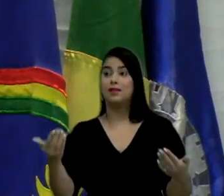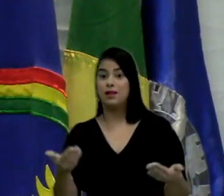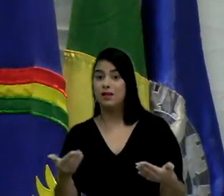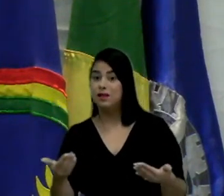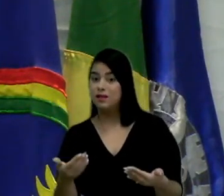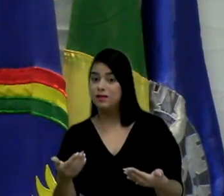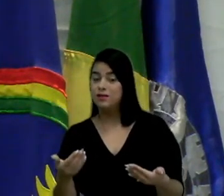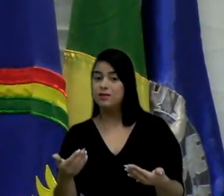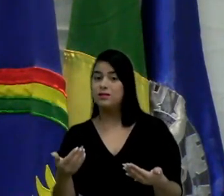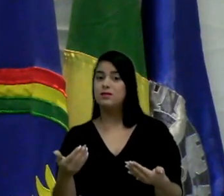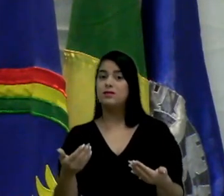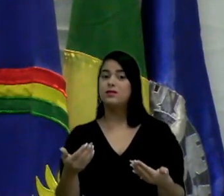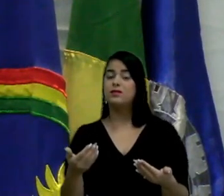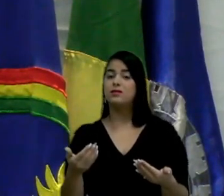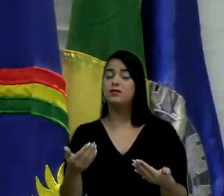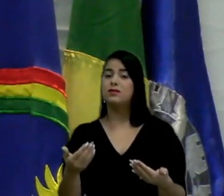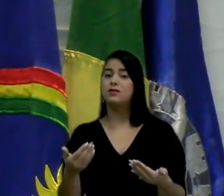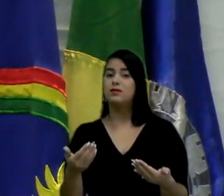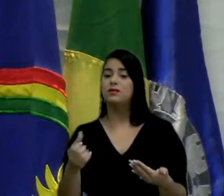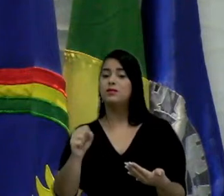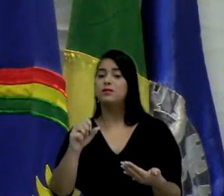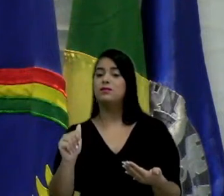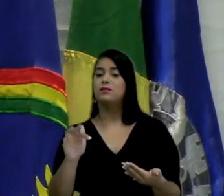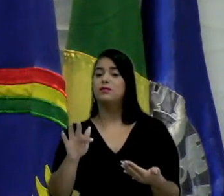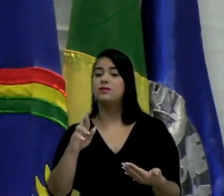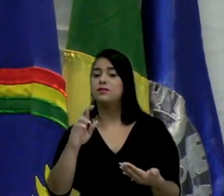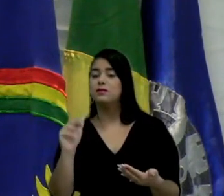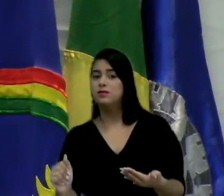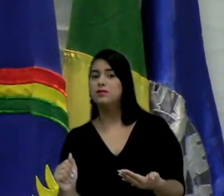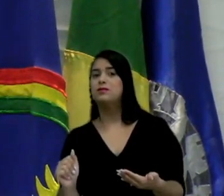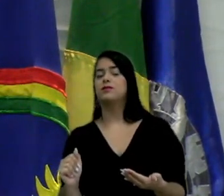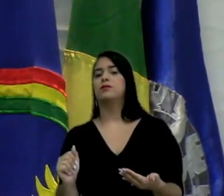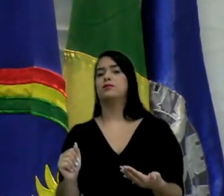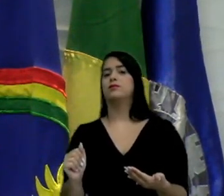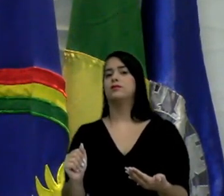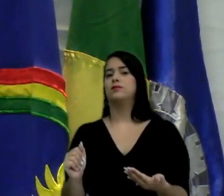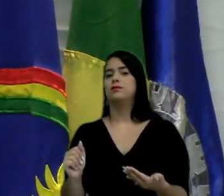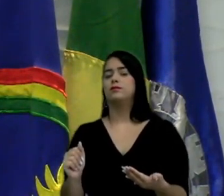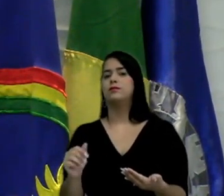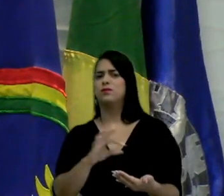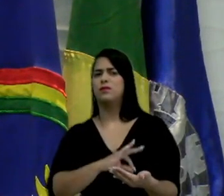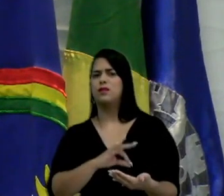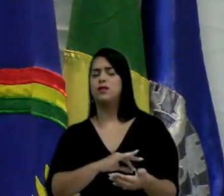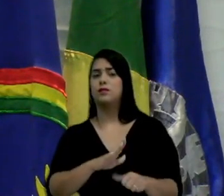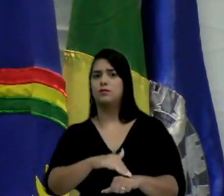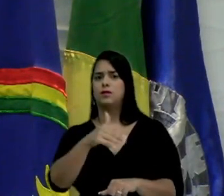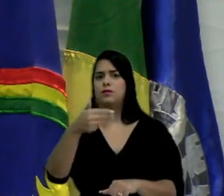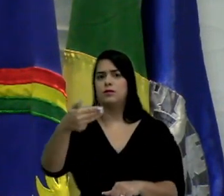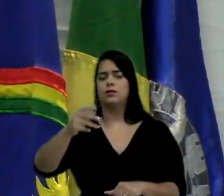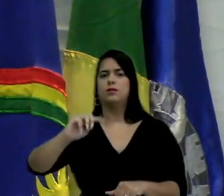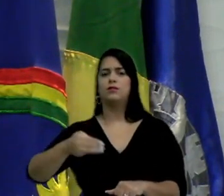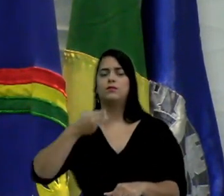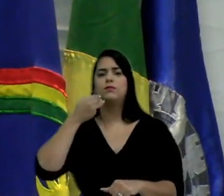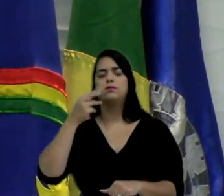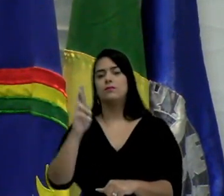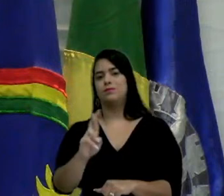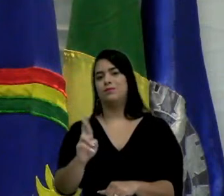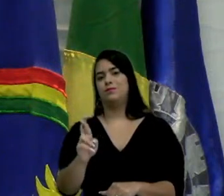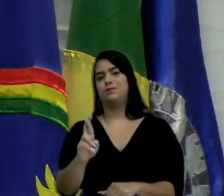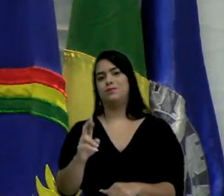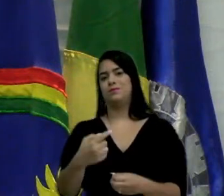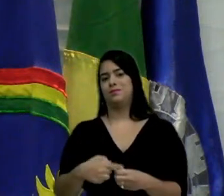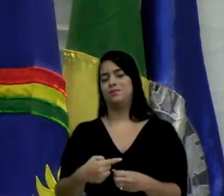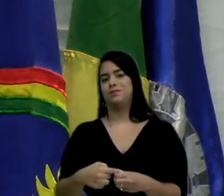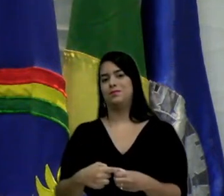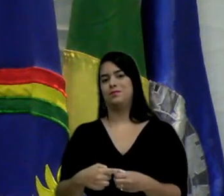o garantia safa que a gente acredita muito que o município vai receber vai ser injetado mais de R 3 milhões de reais no município Então isso é